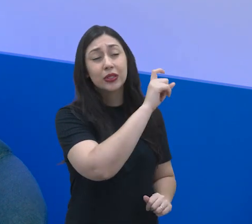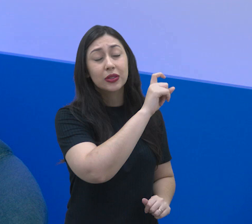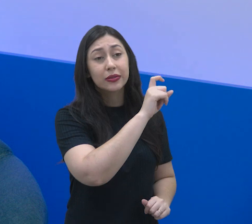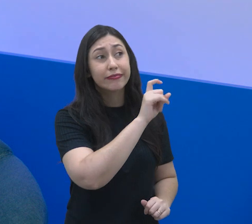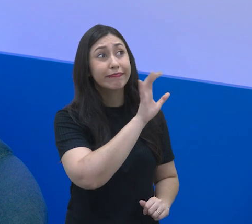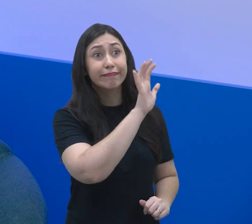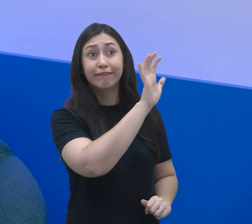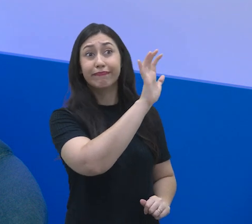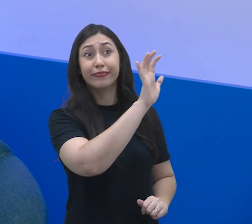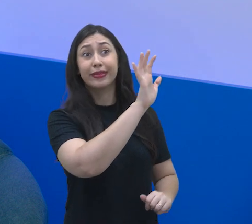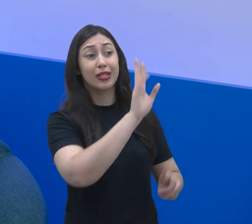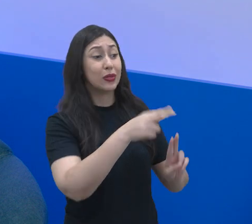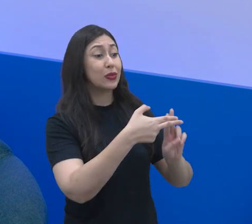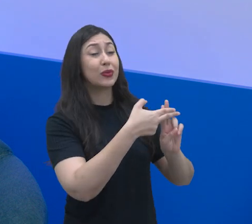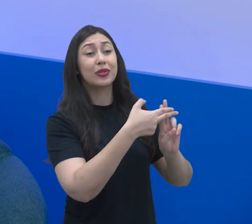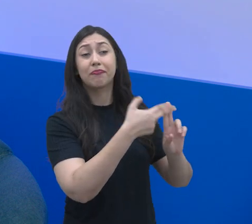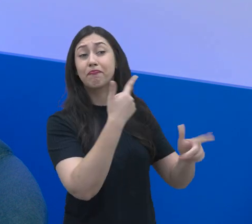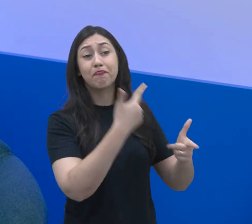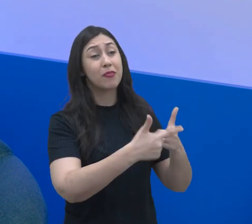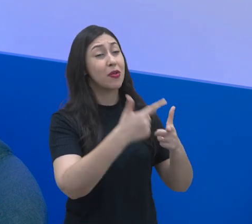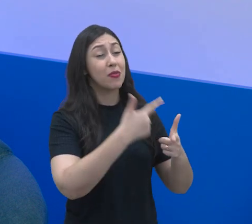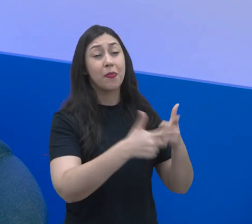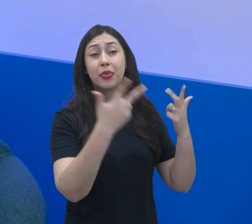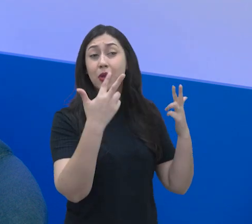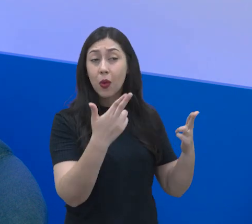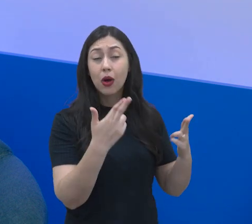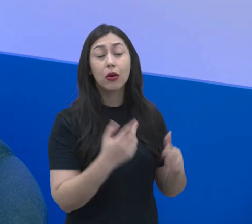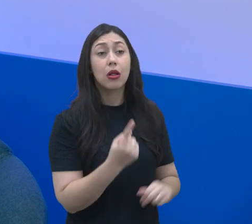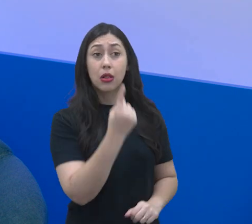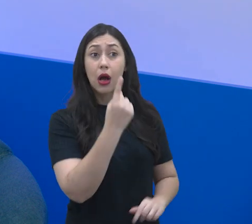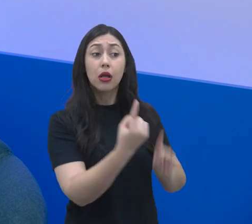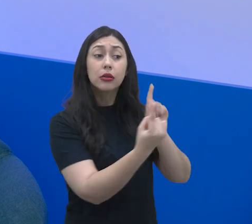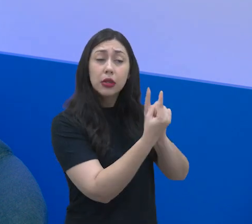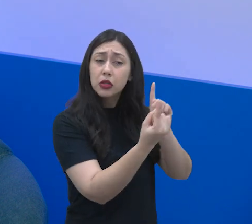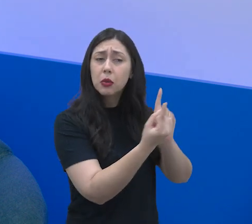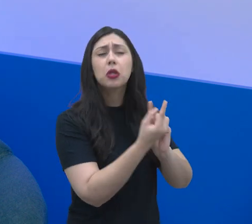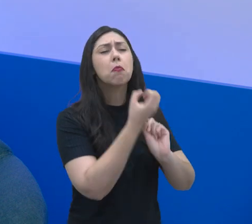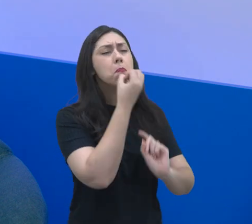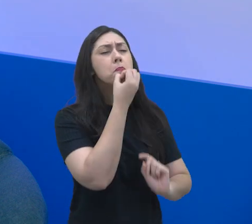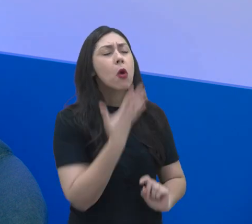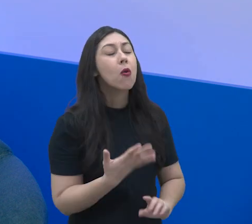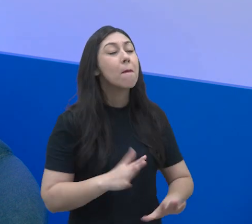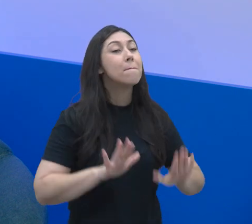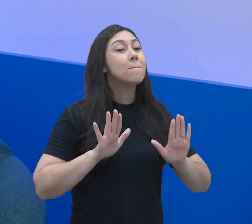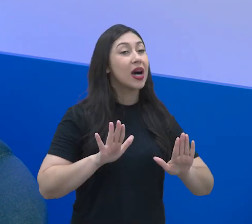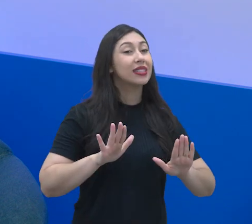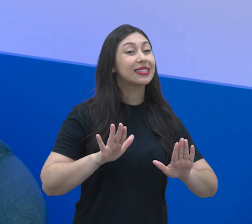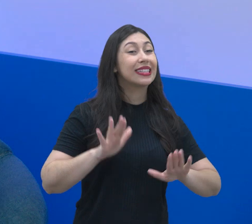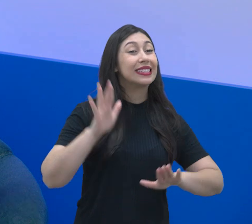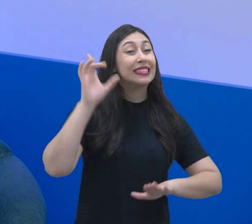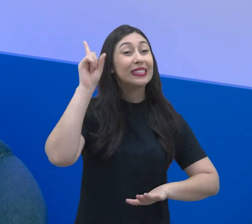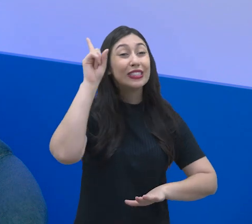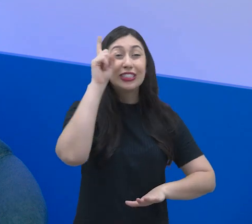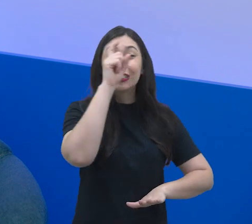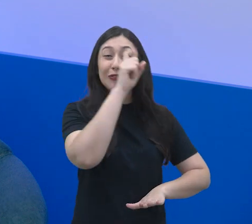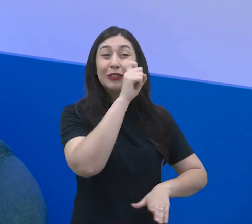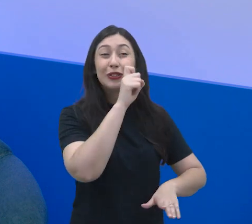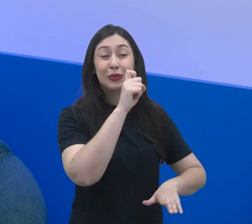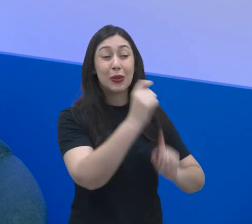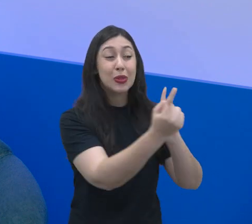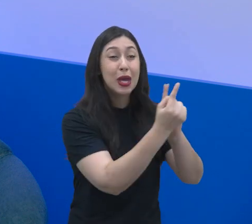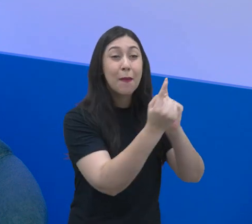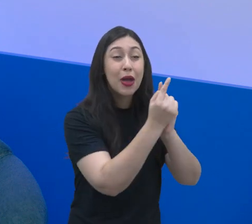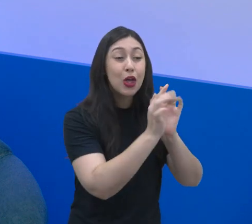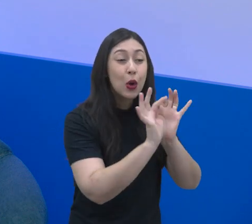chegar. E isso é uma realidade no SUS do Amazonas também. A gente é bem atendido, mas a gente tem algumas certas dificuldades territoriais e de